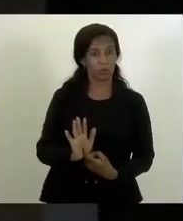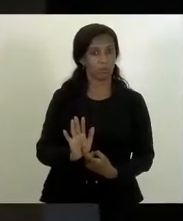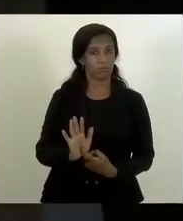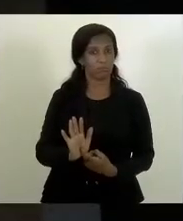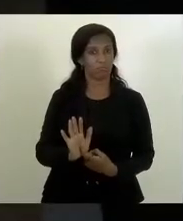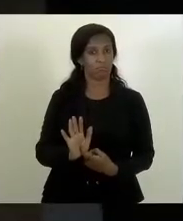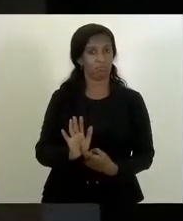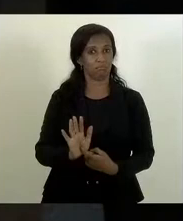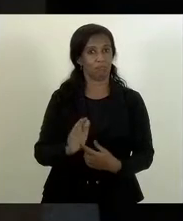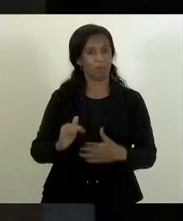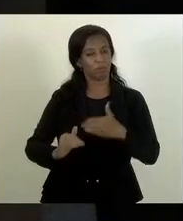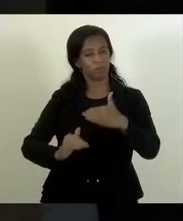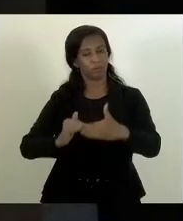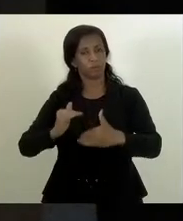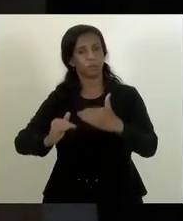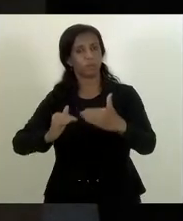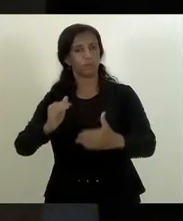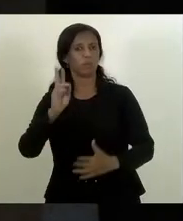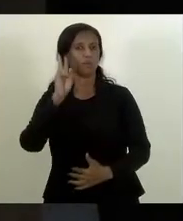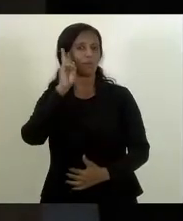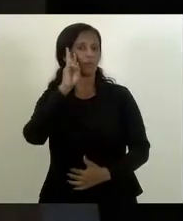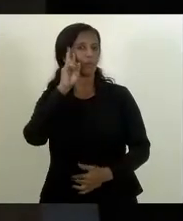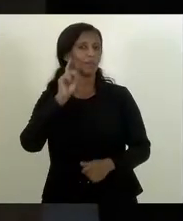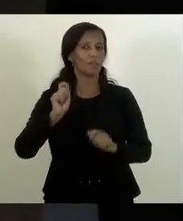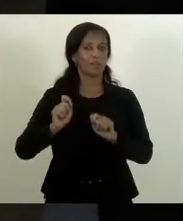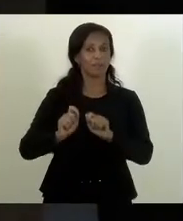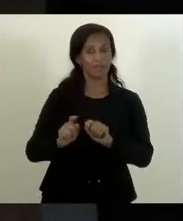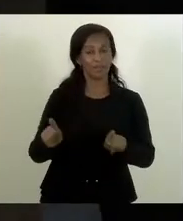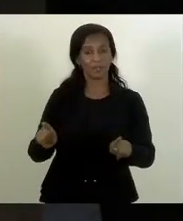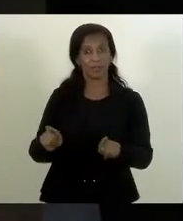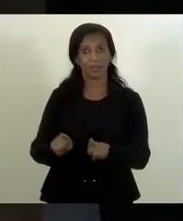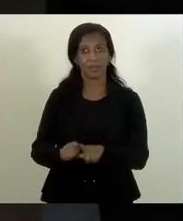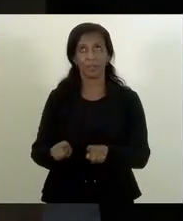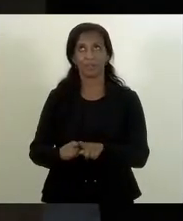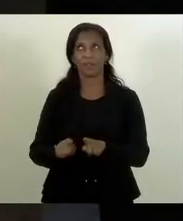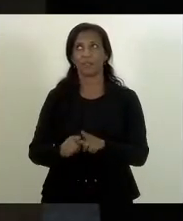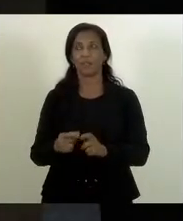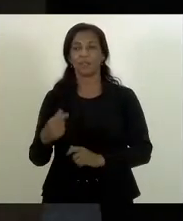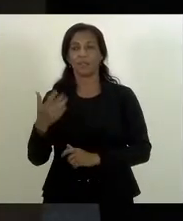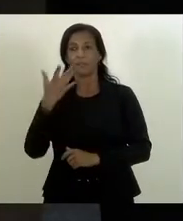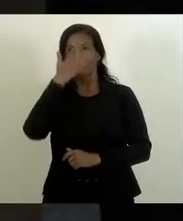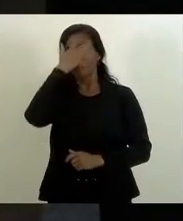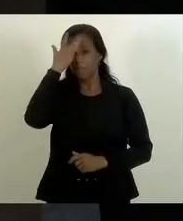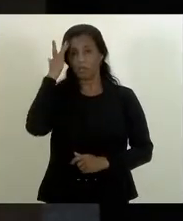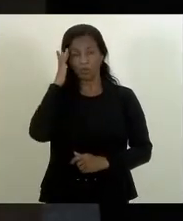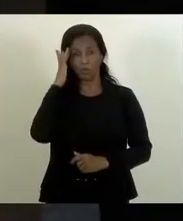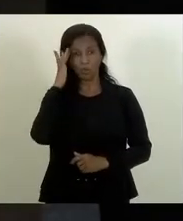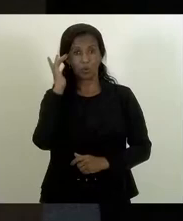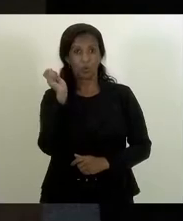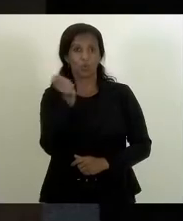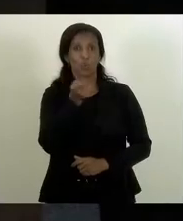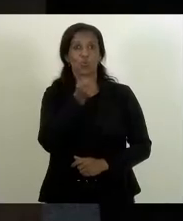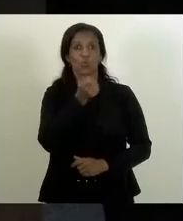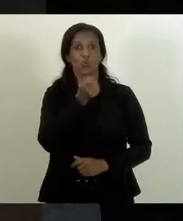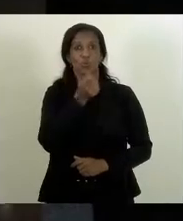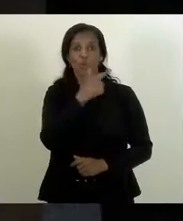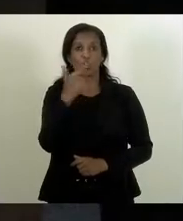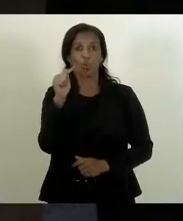a construção da história feita também por as pessoas anônimas